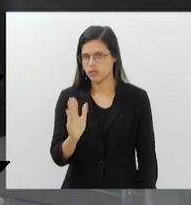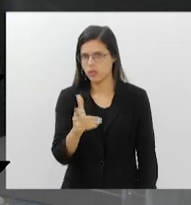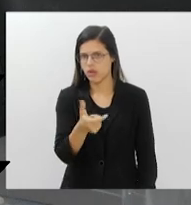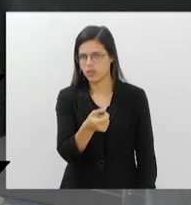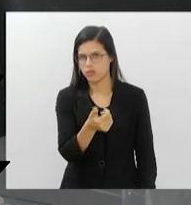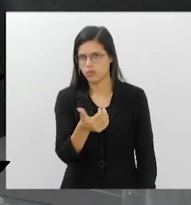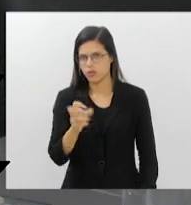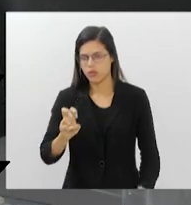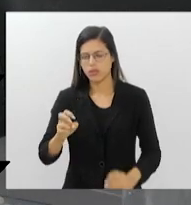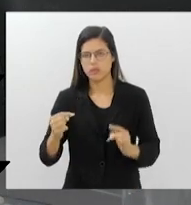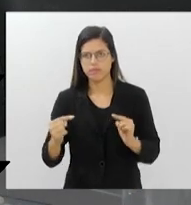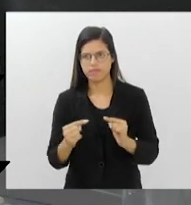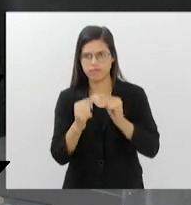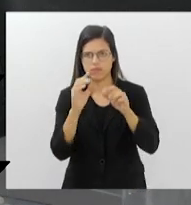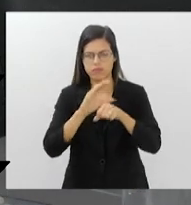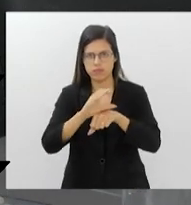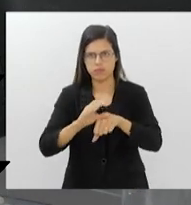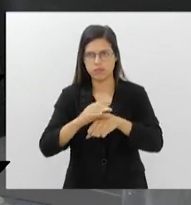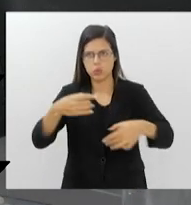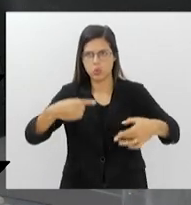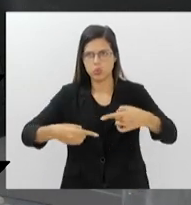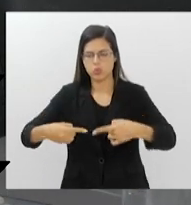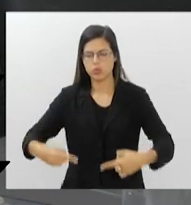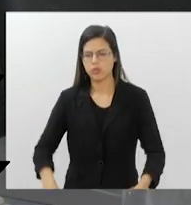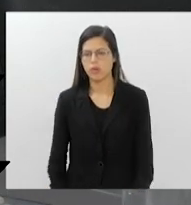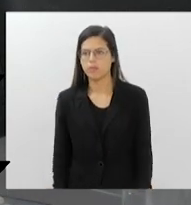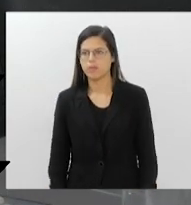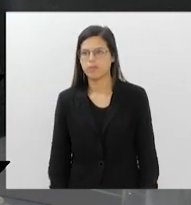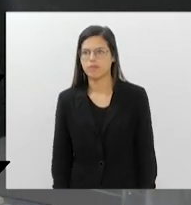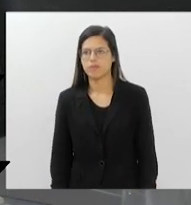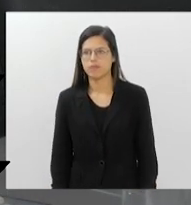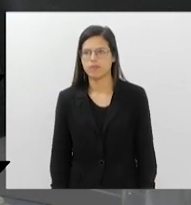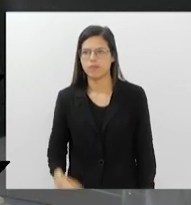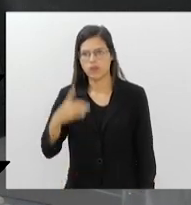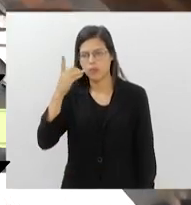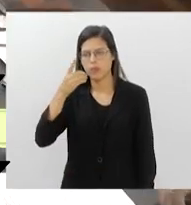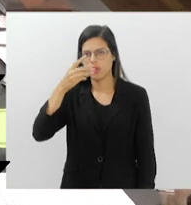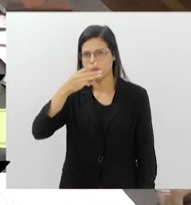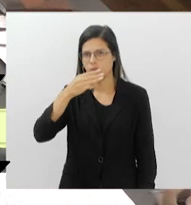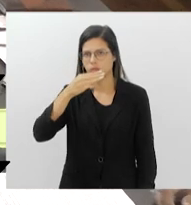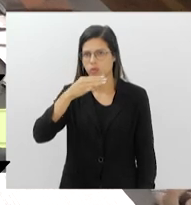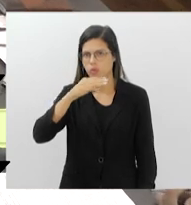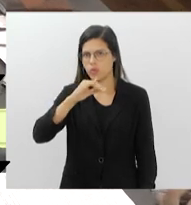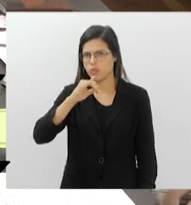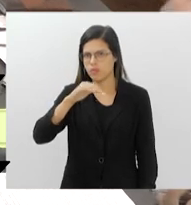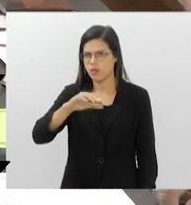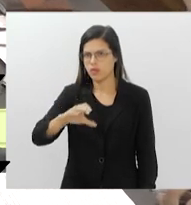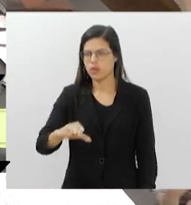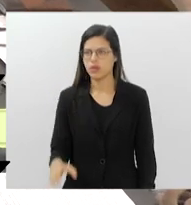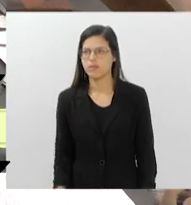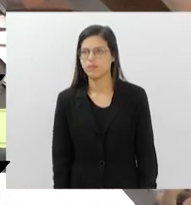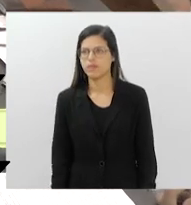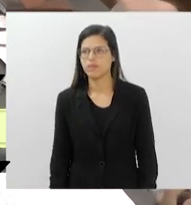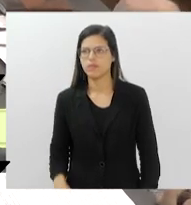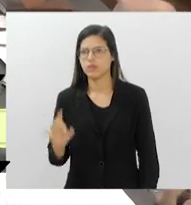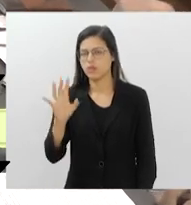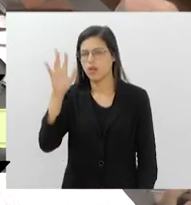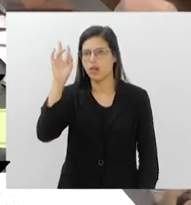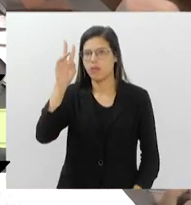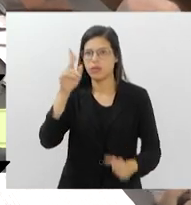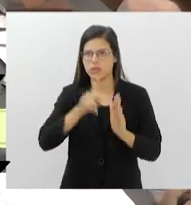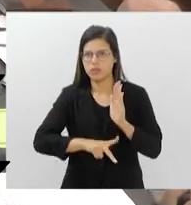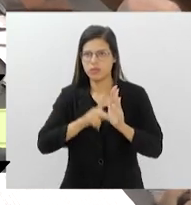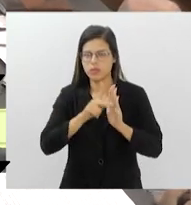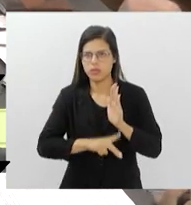constitucionalidade em discussão para discutir não só para lembrar que esse projeto surgiu aqui